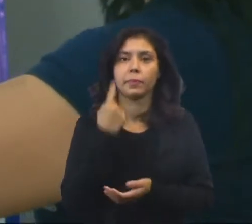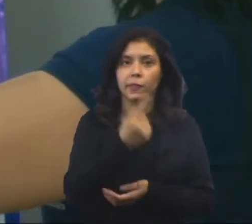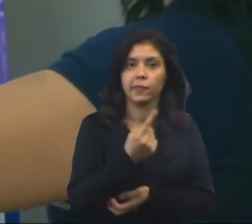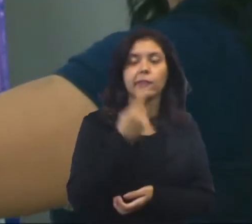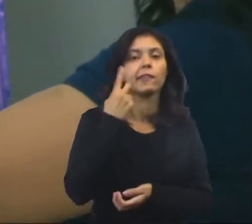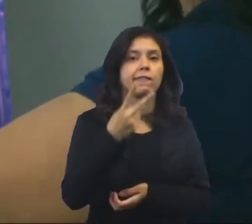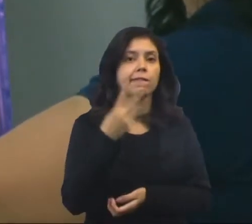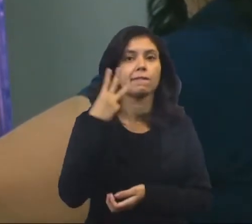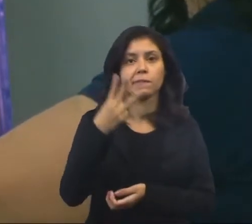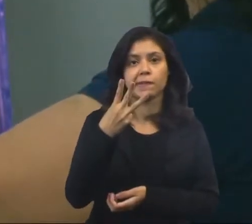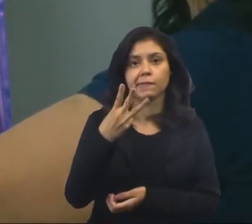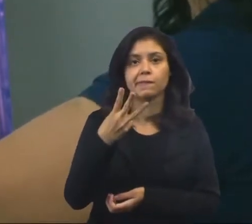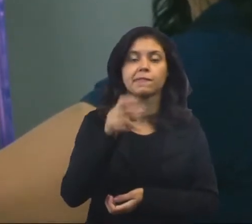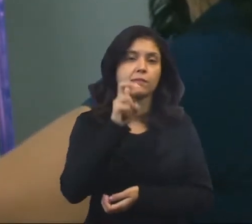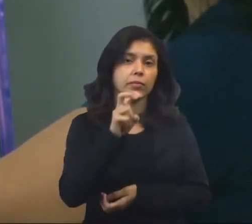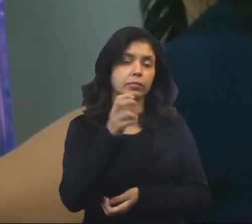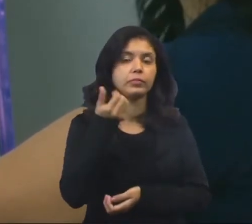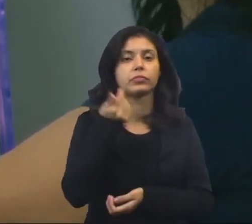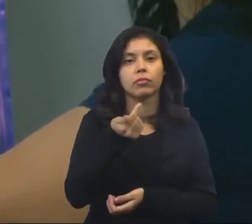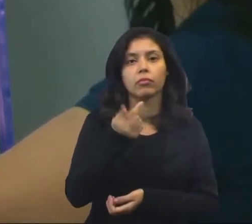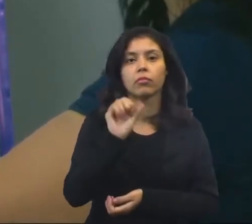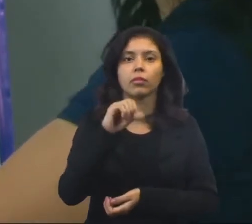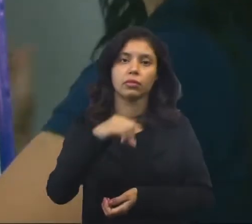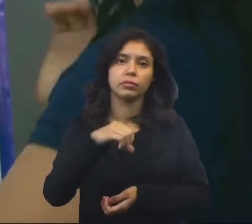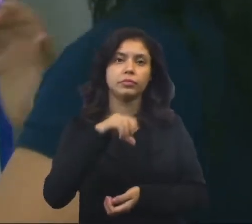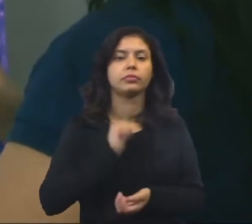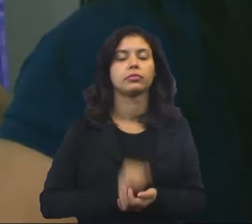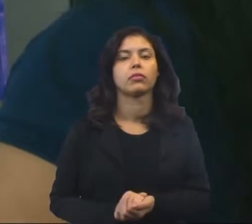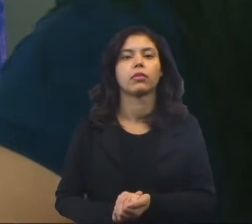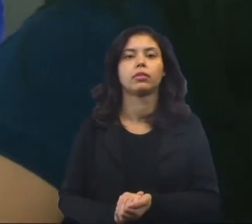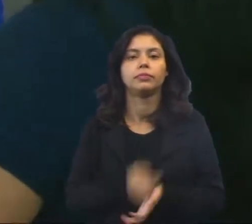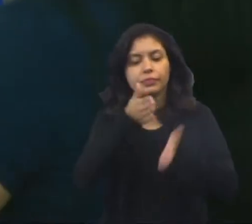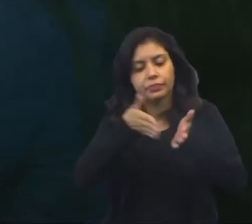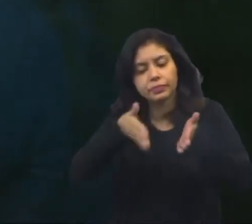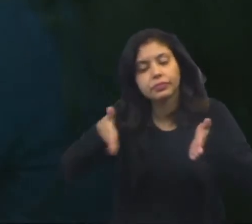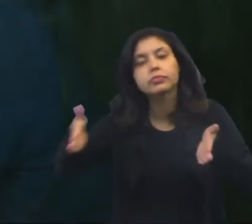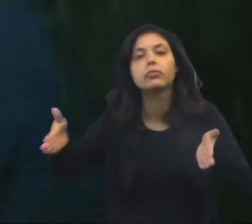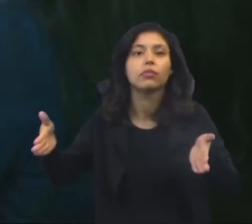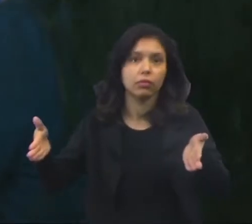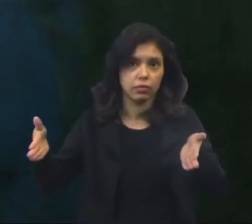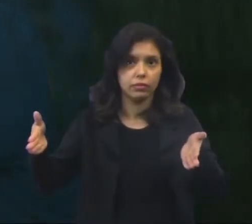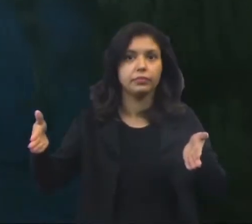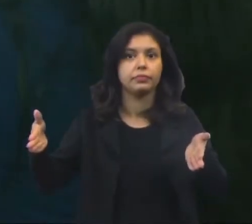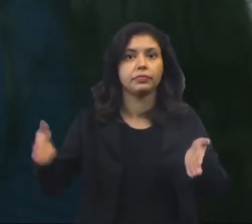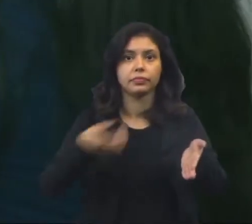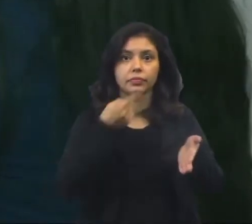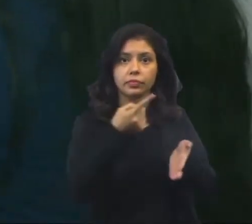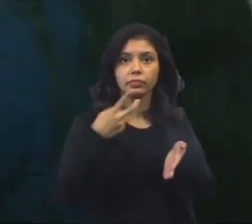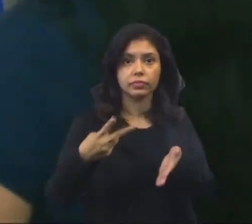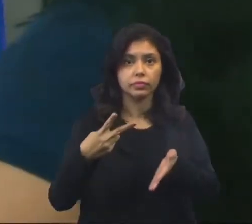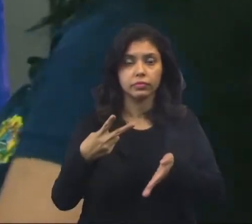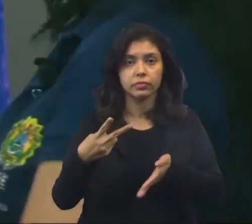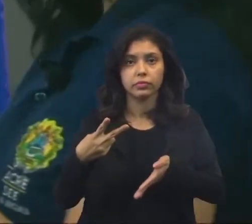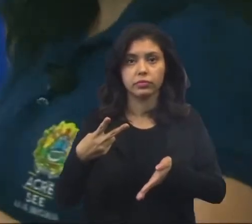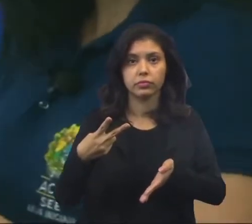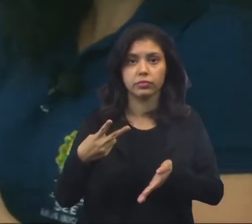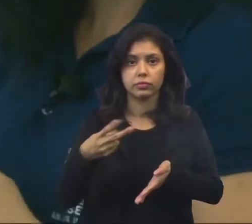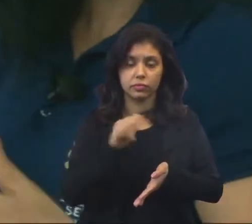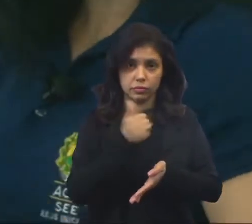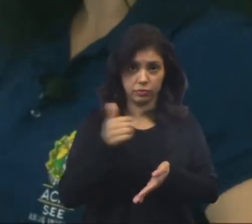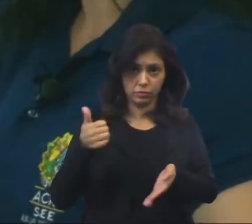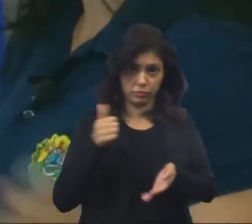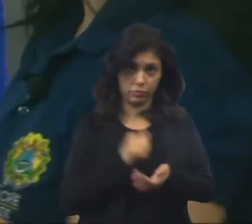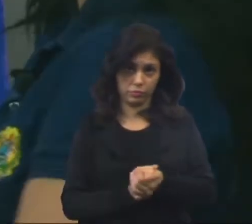3, 5, 7, 9, se eu continuasse, seria, ó, 1, 2, 11,